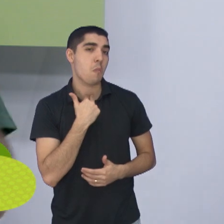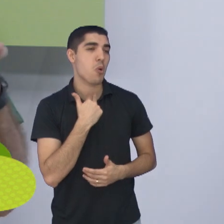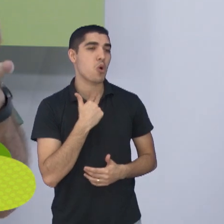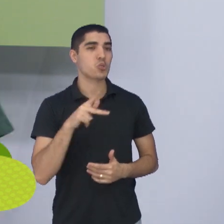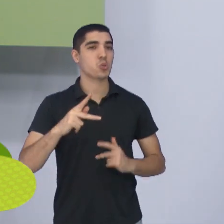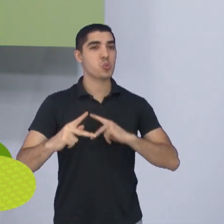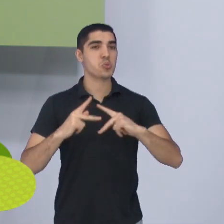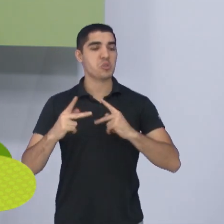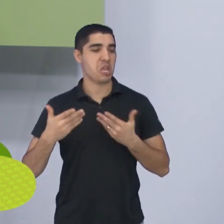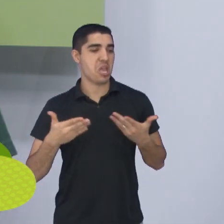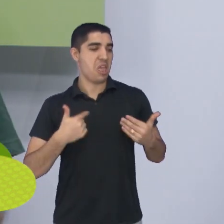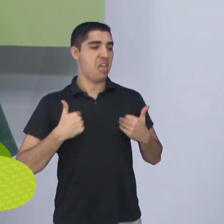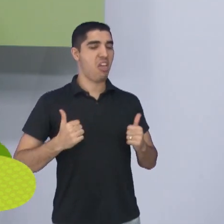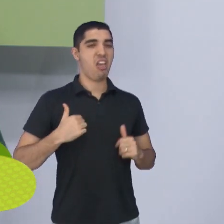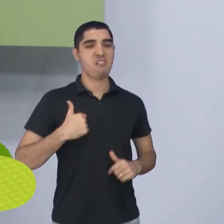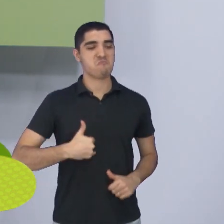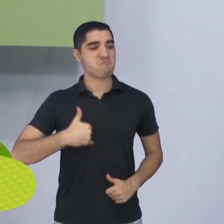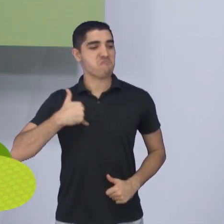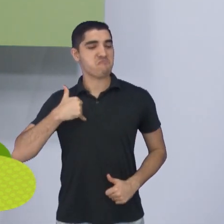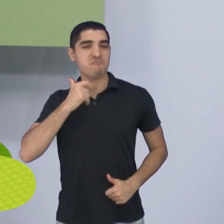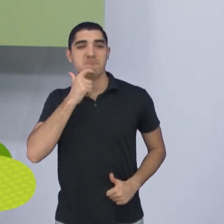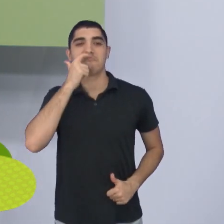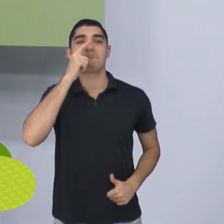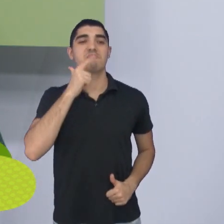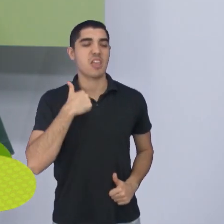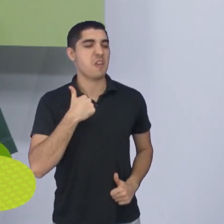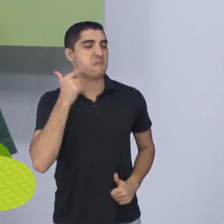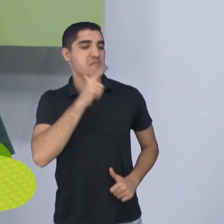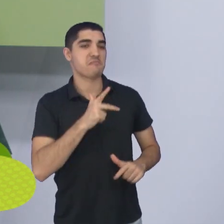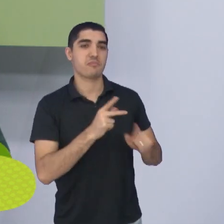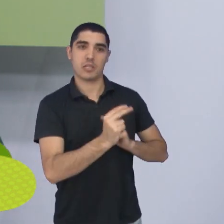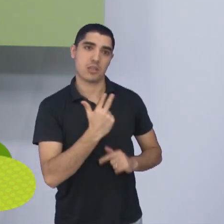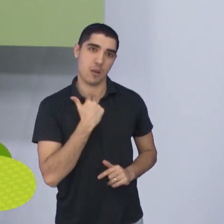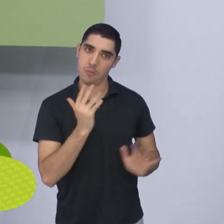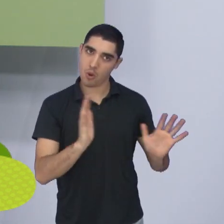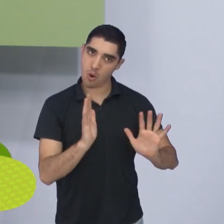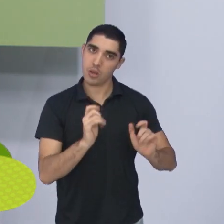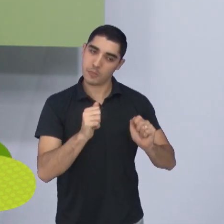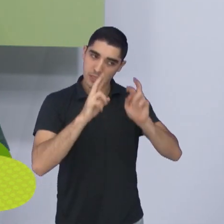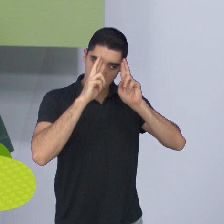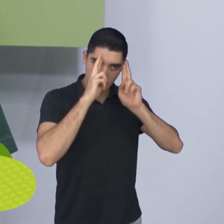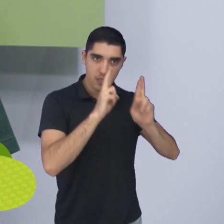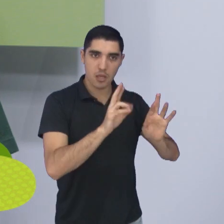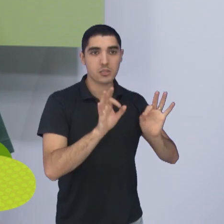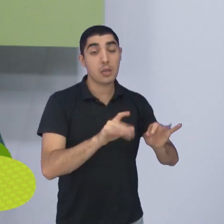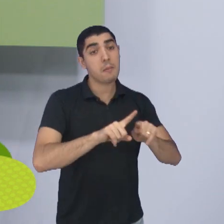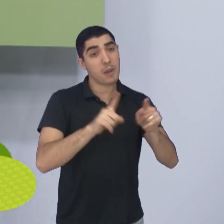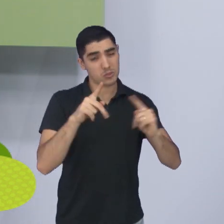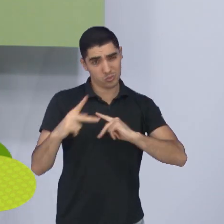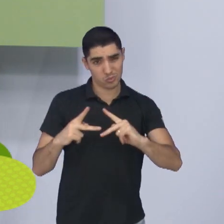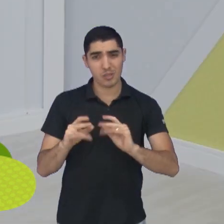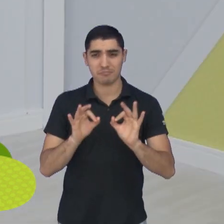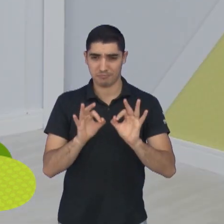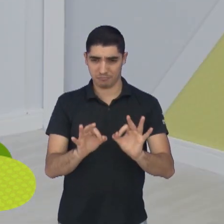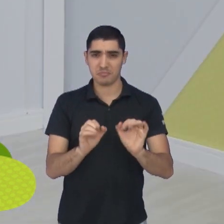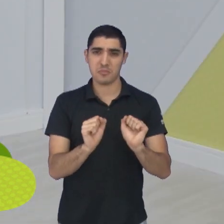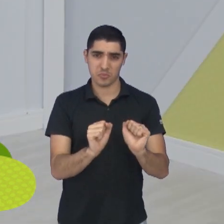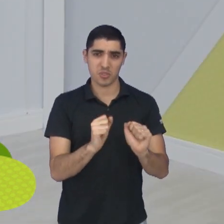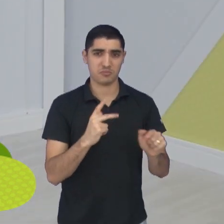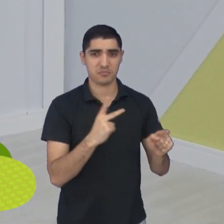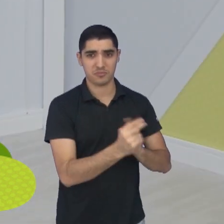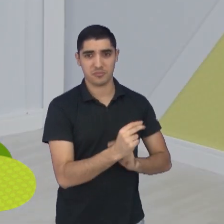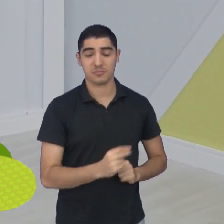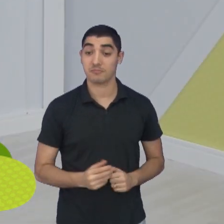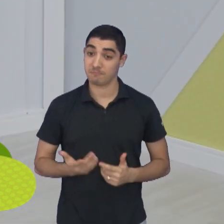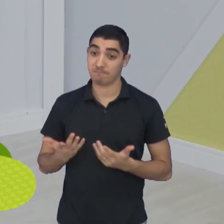alto, vamos vencer, né? Tem que ir com responsabilidade, respeito ao adversário, mas o São José é favorito pro time, pro jogo.